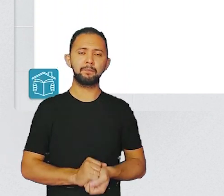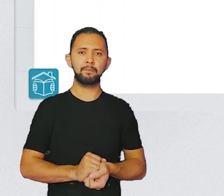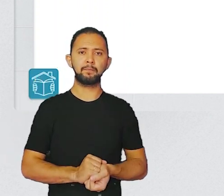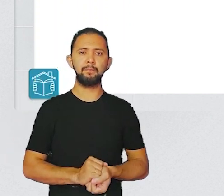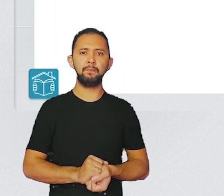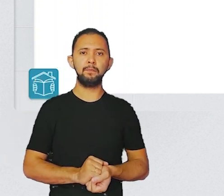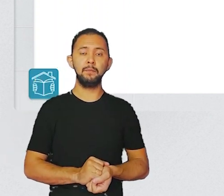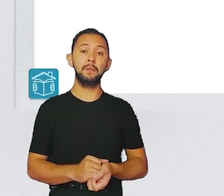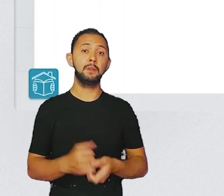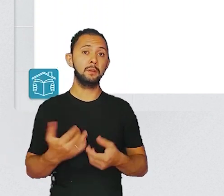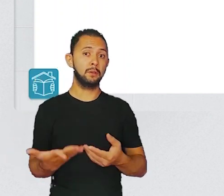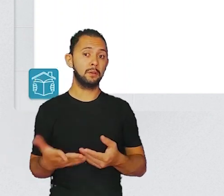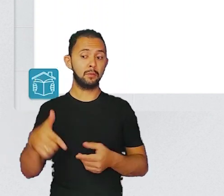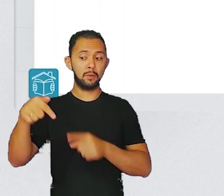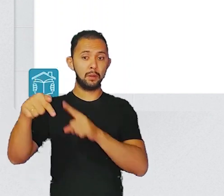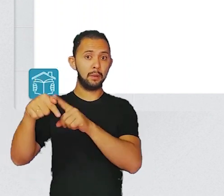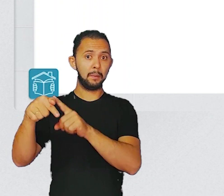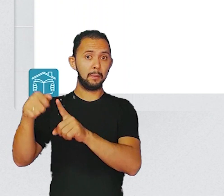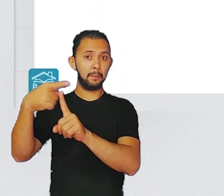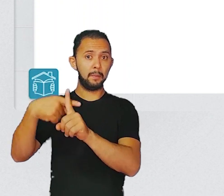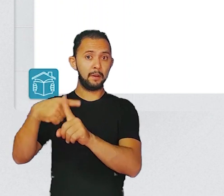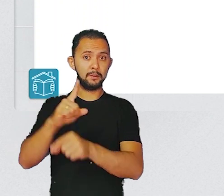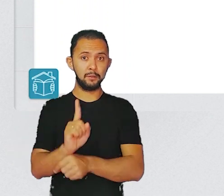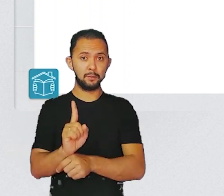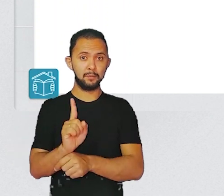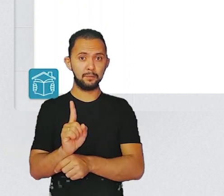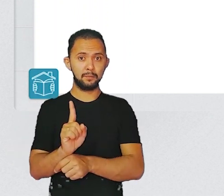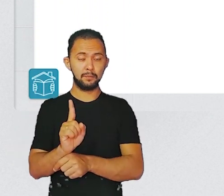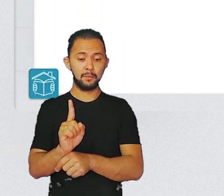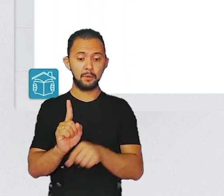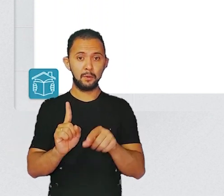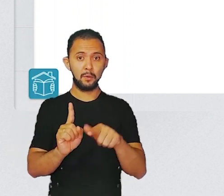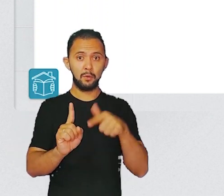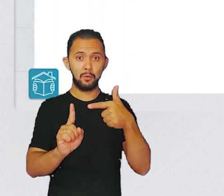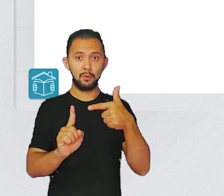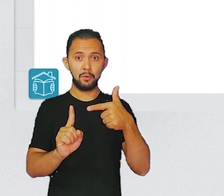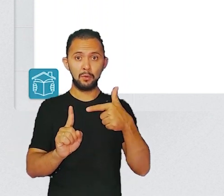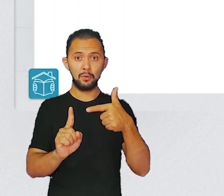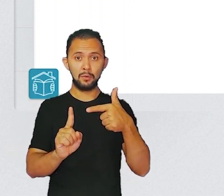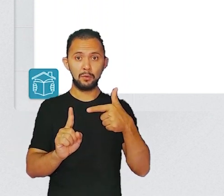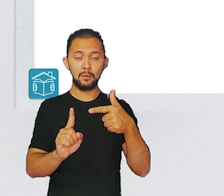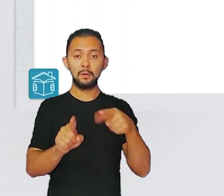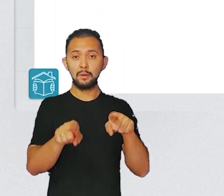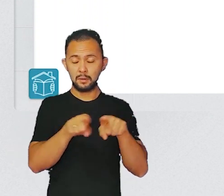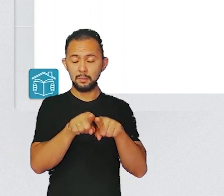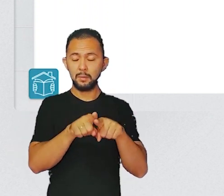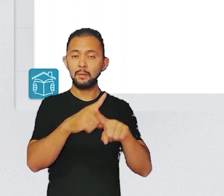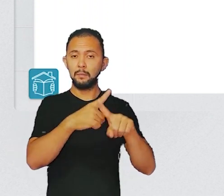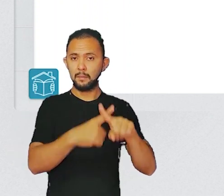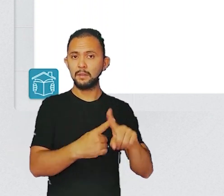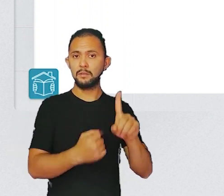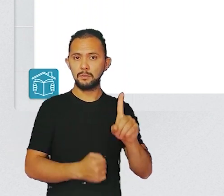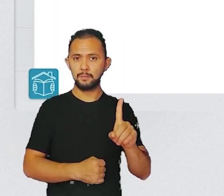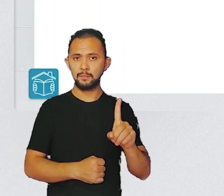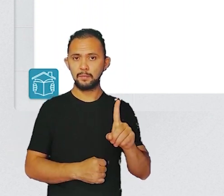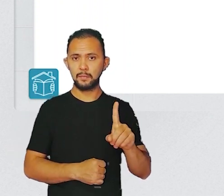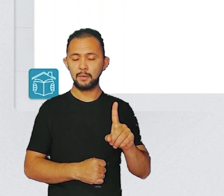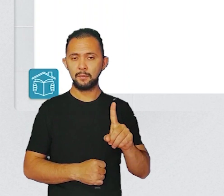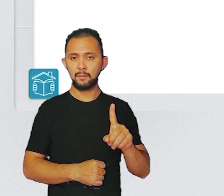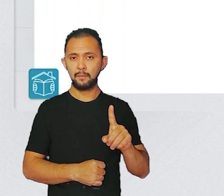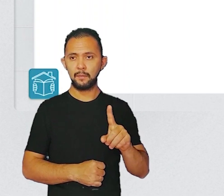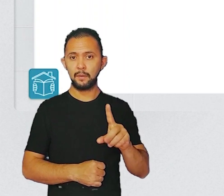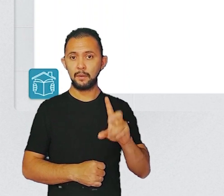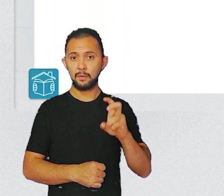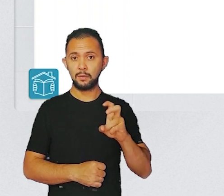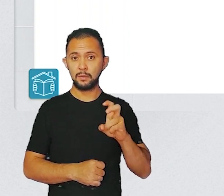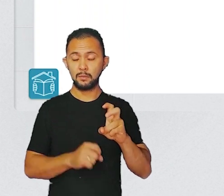eles. Então, o que? Somei mais 1. O 2, que é o expoente do 3, vou somar mais 1. Quem é o expoente do 5 mesmo,